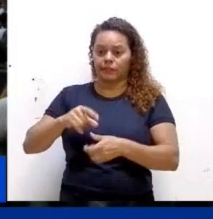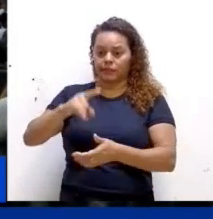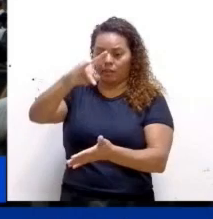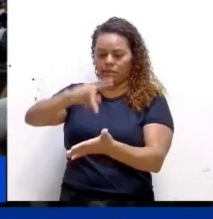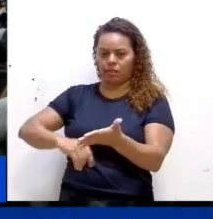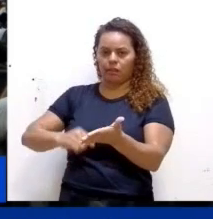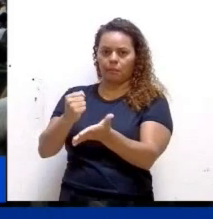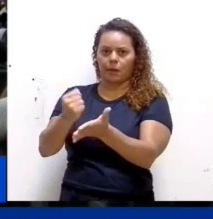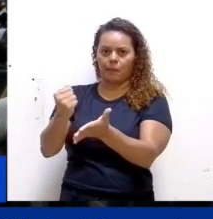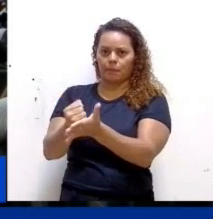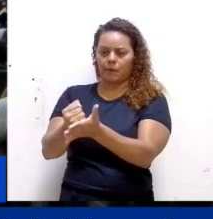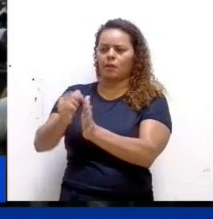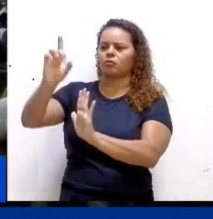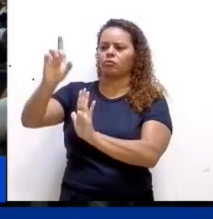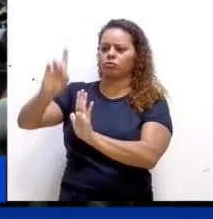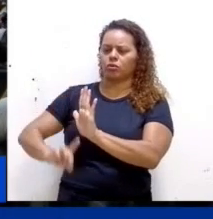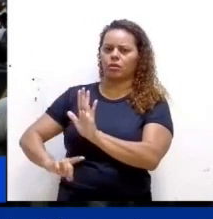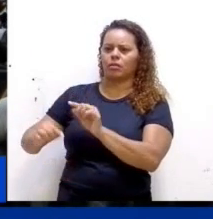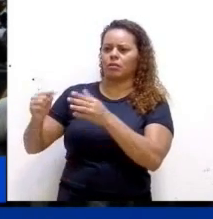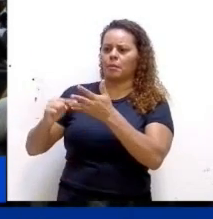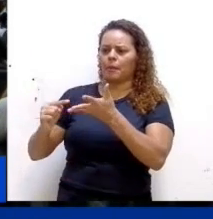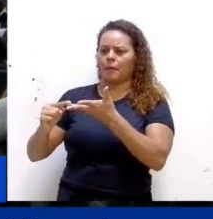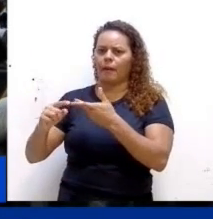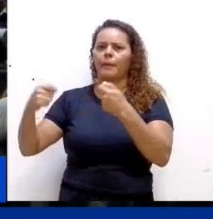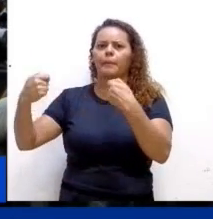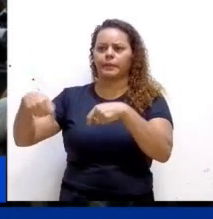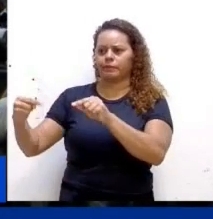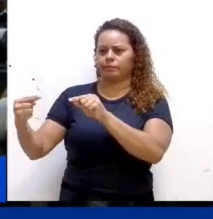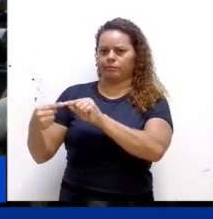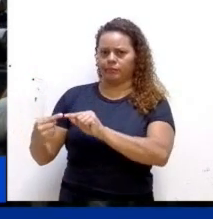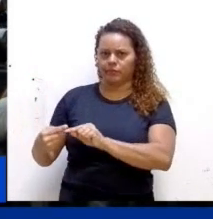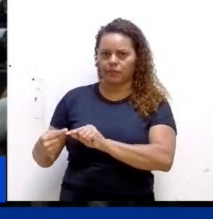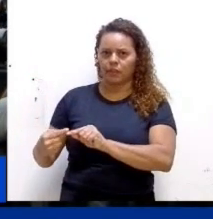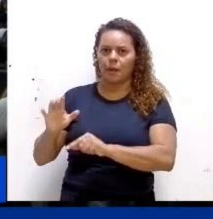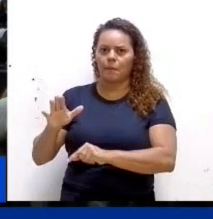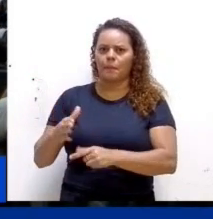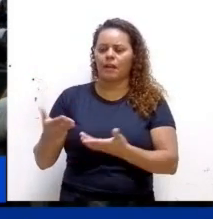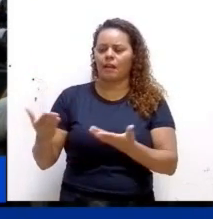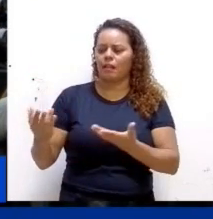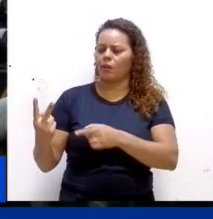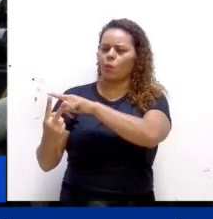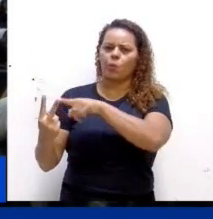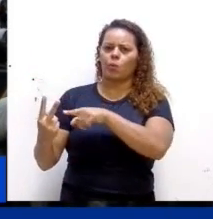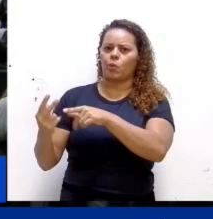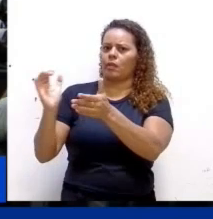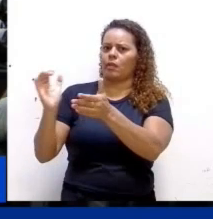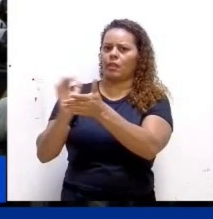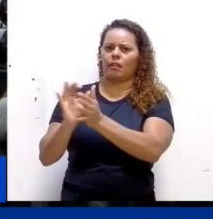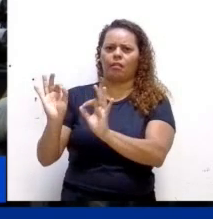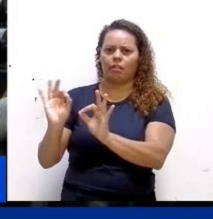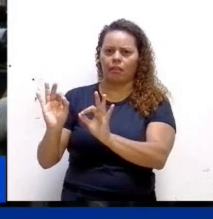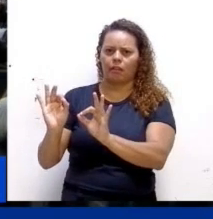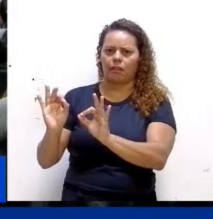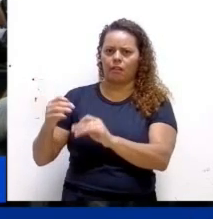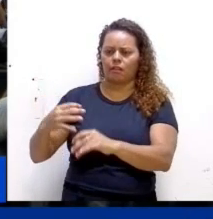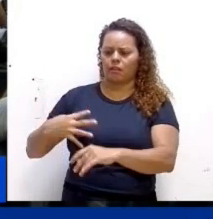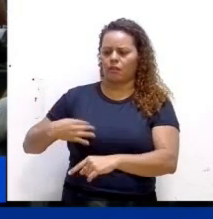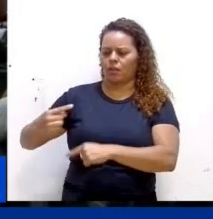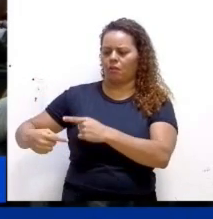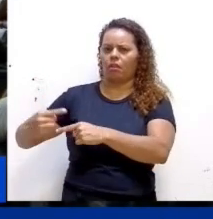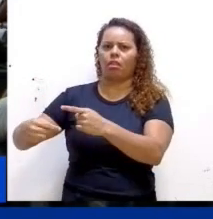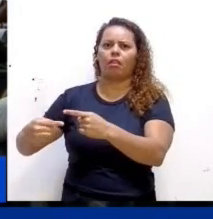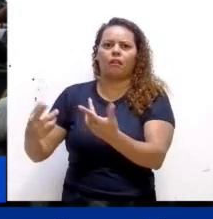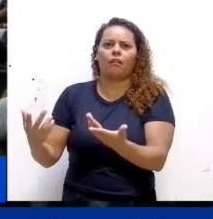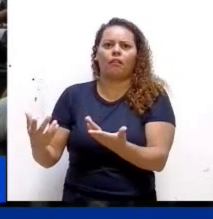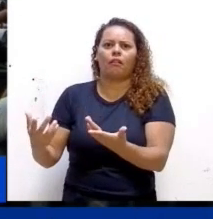Gabriela Valente. Não tinham os direitos que um filho oriundo de uma relação conjugal. Mas acabou com